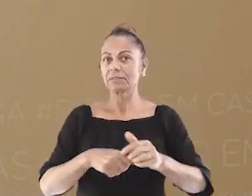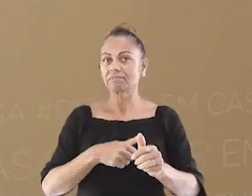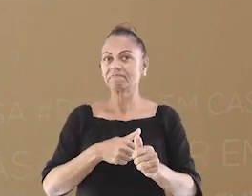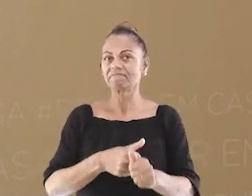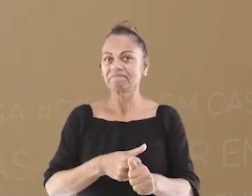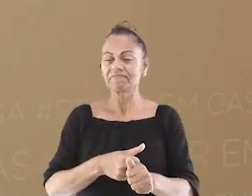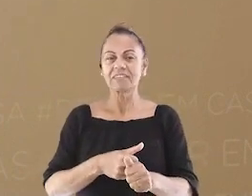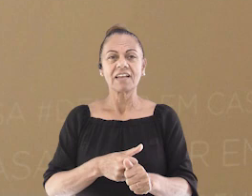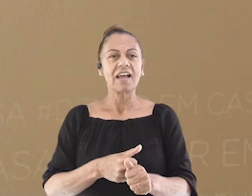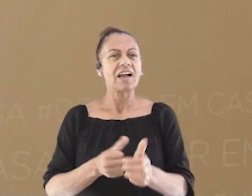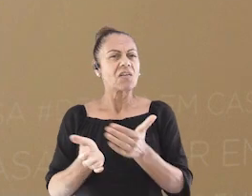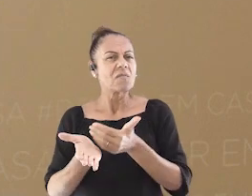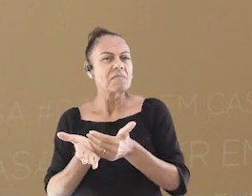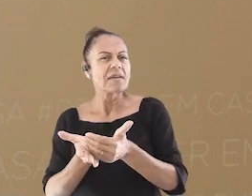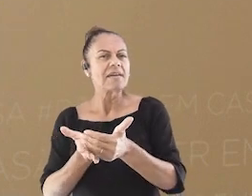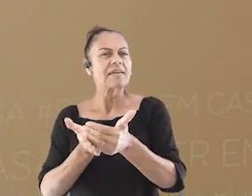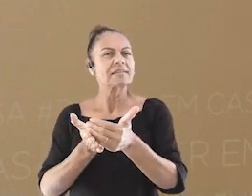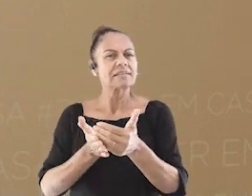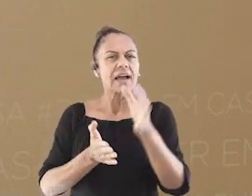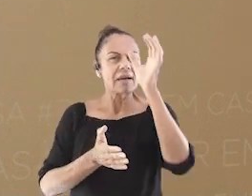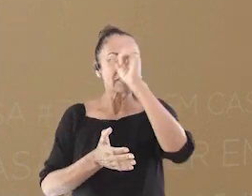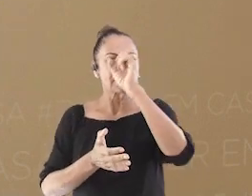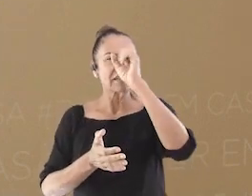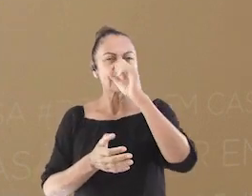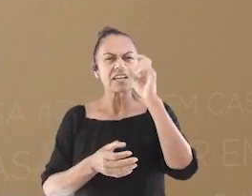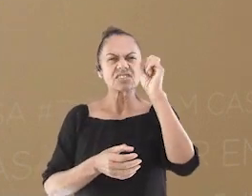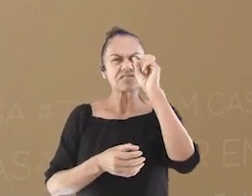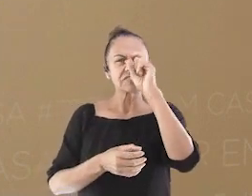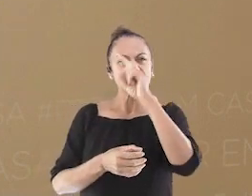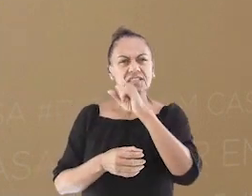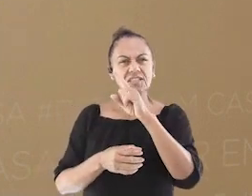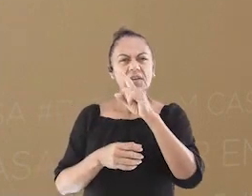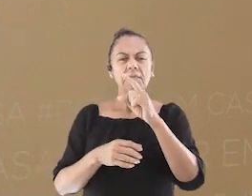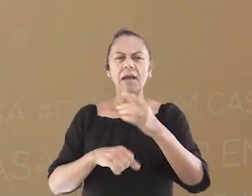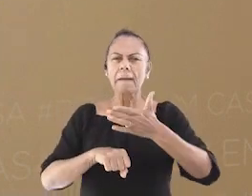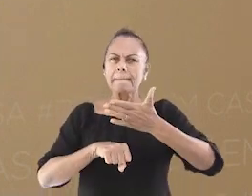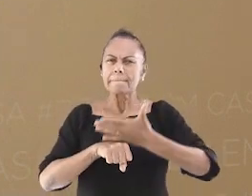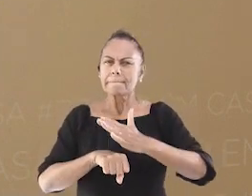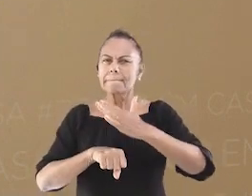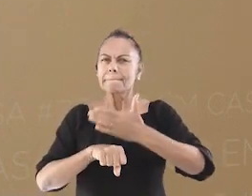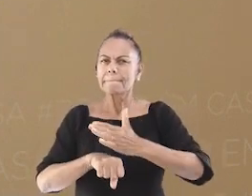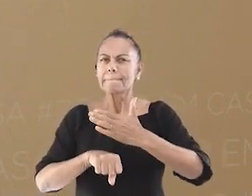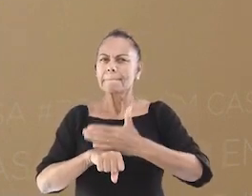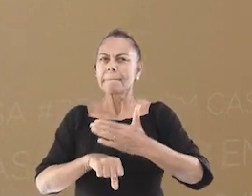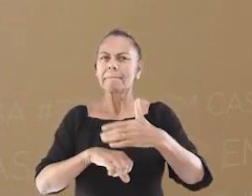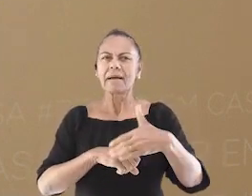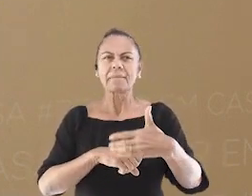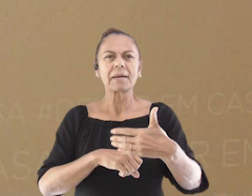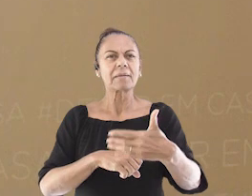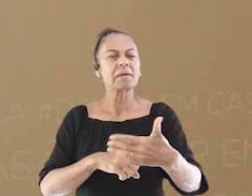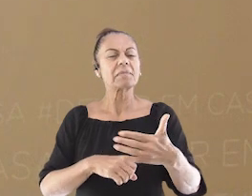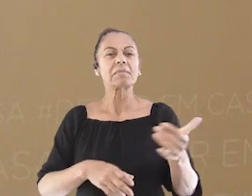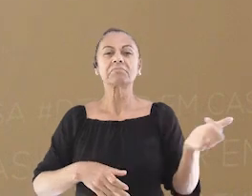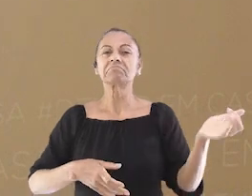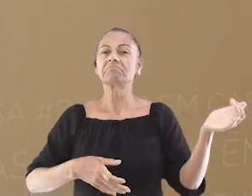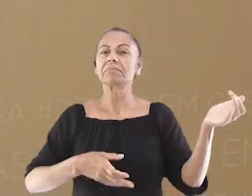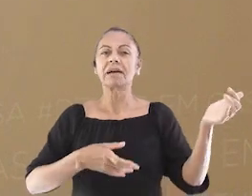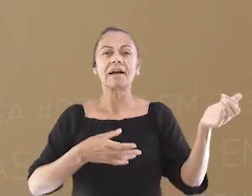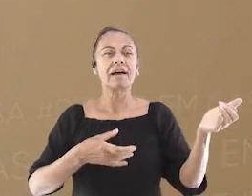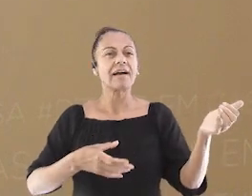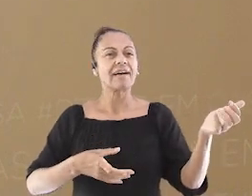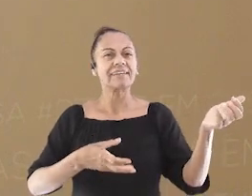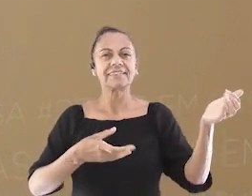tempo. No começo pode ser difícil, mas depois de muito treino, é possível tocar